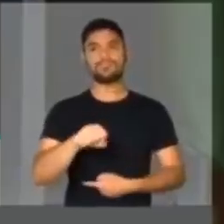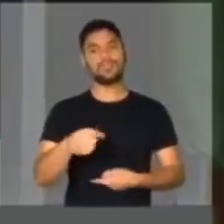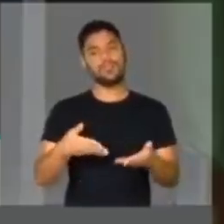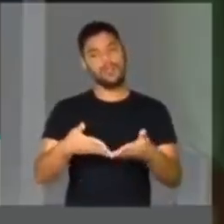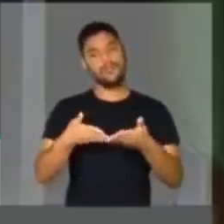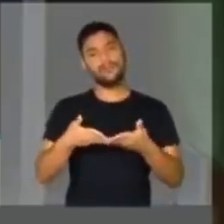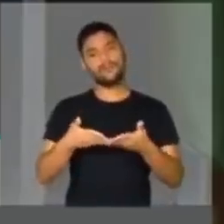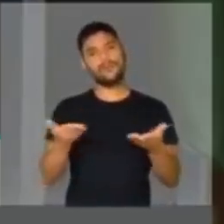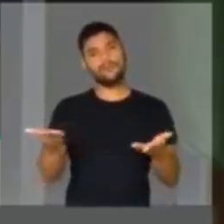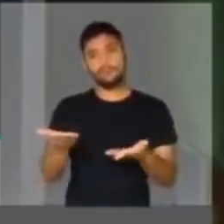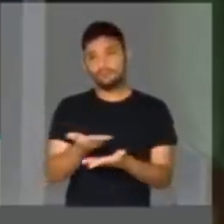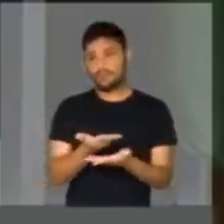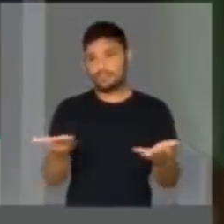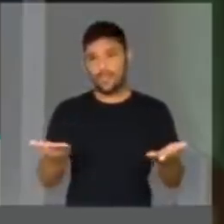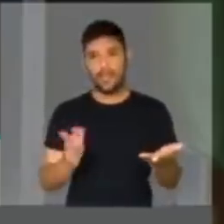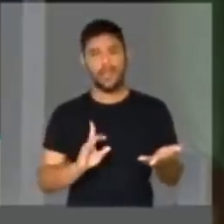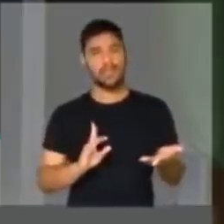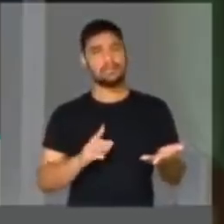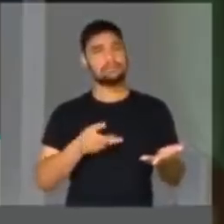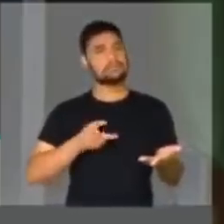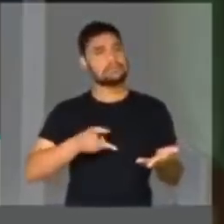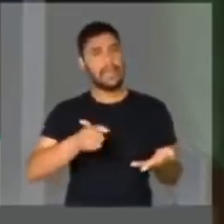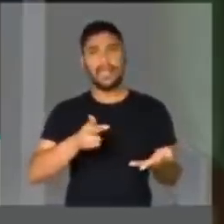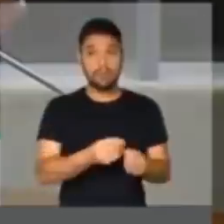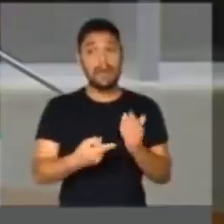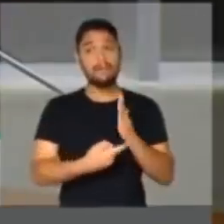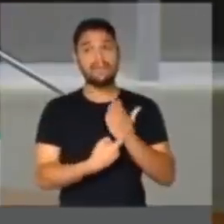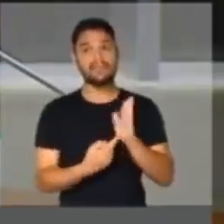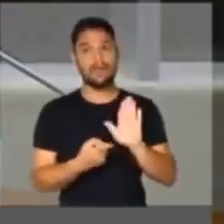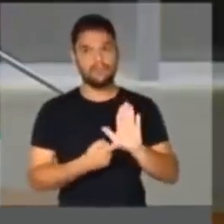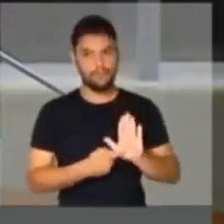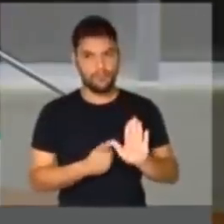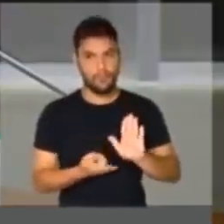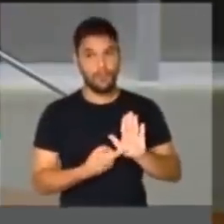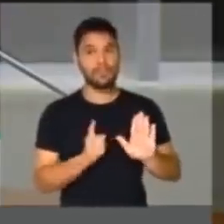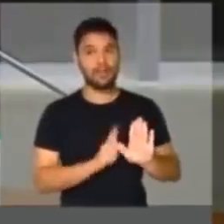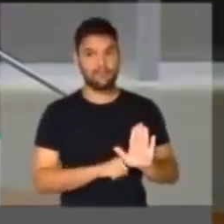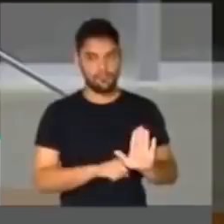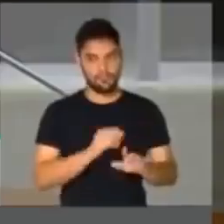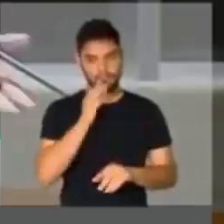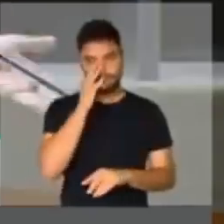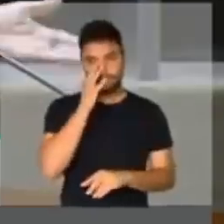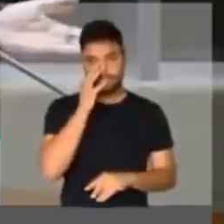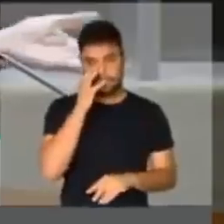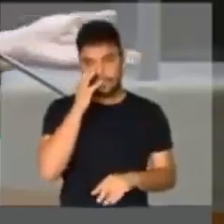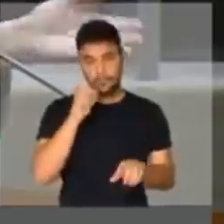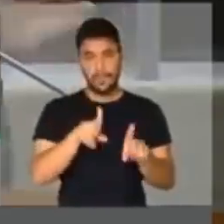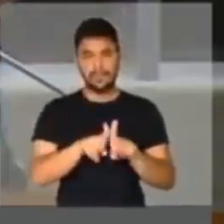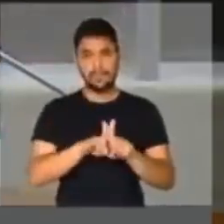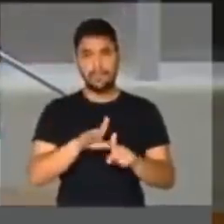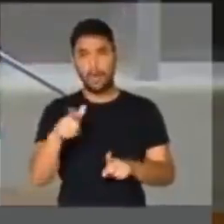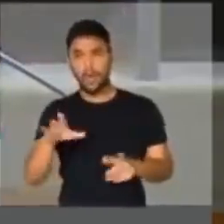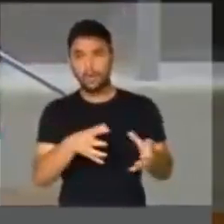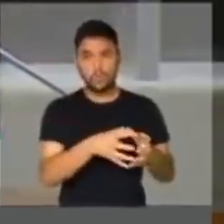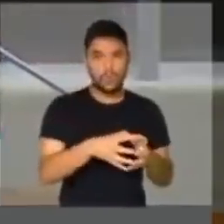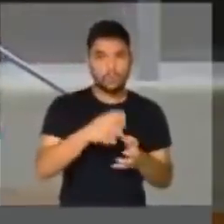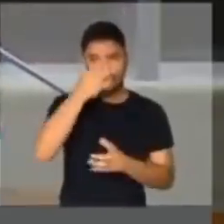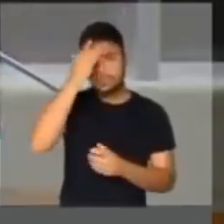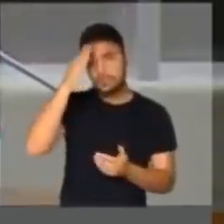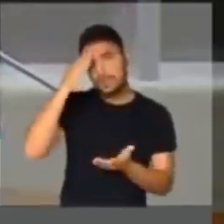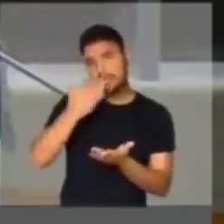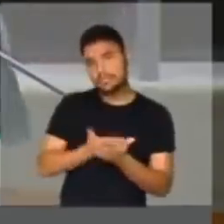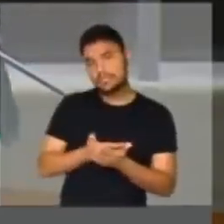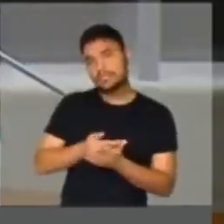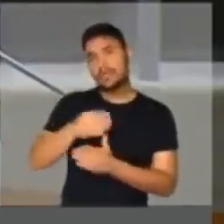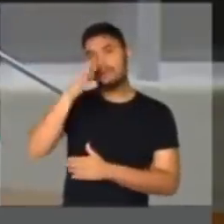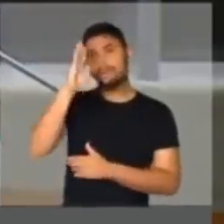feito o convite. Nós vamos debater em todas as sessões. Há um fundamentalismo punitivista dos que acham que o